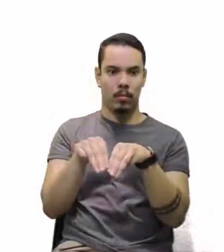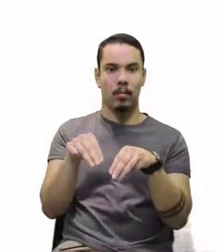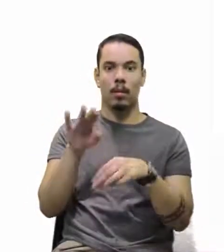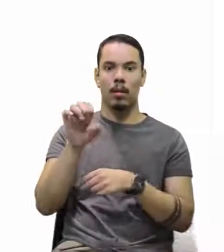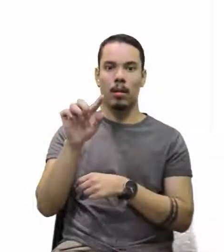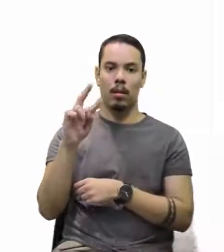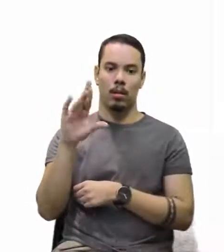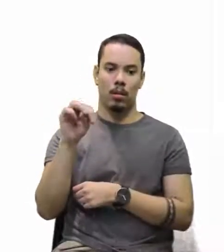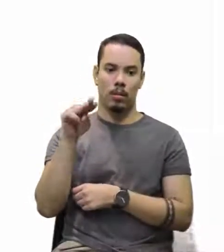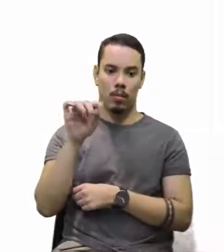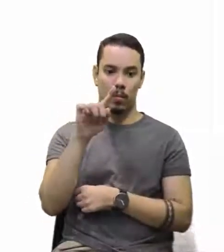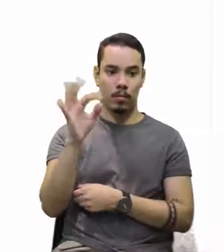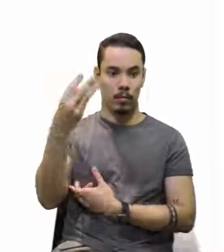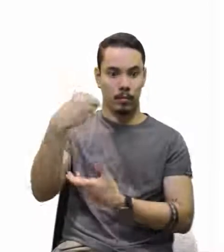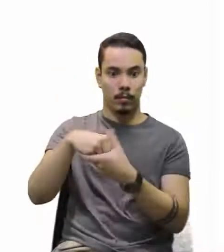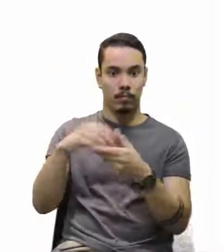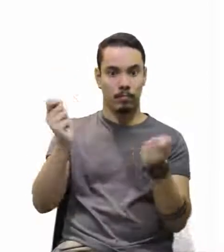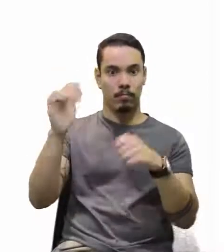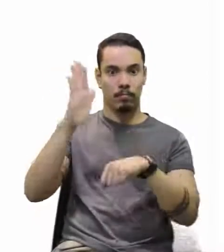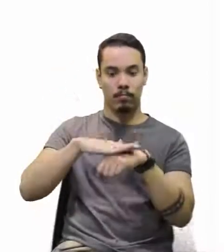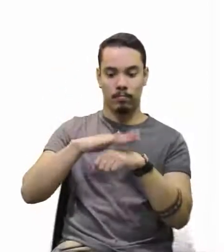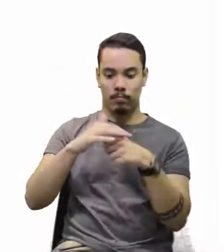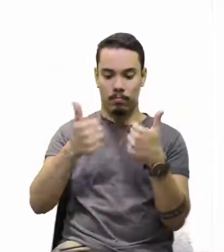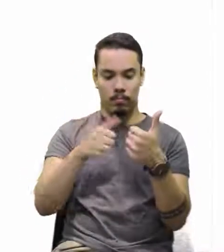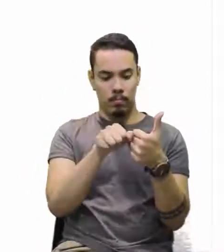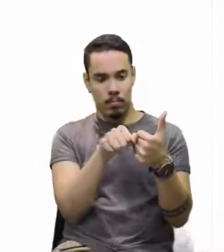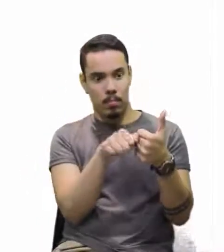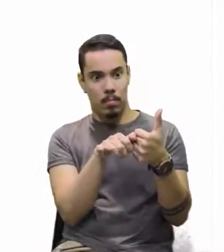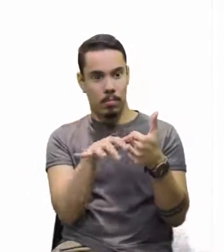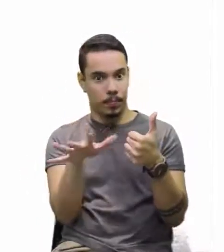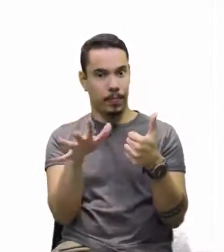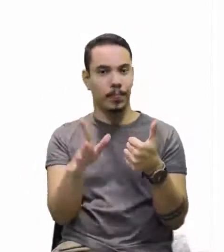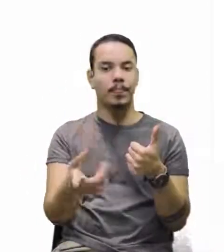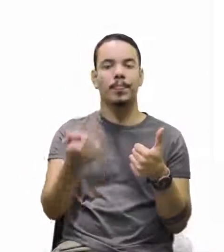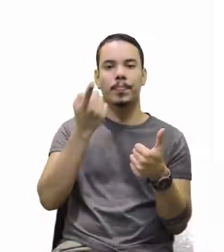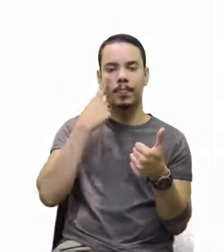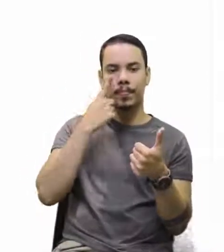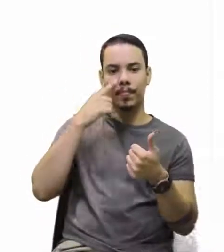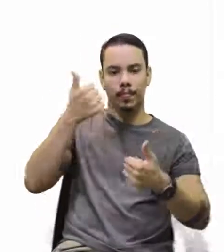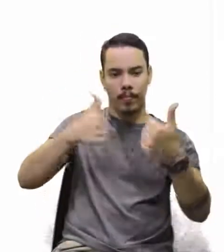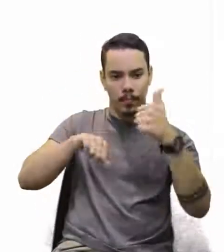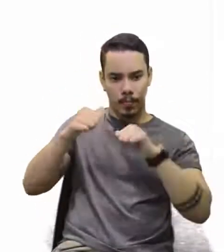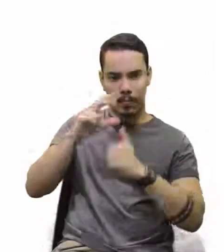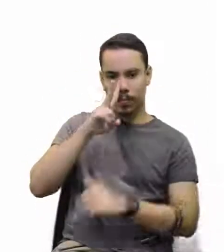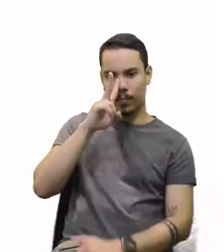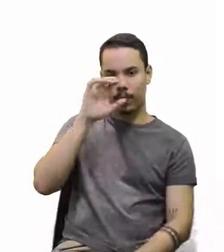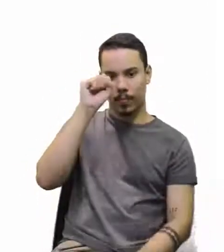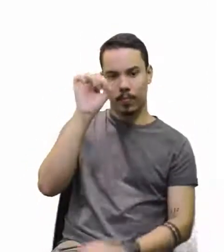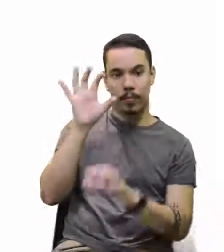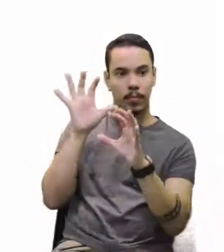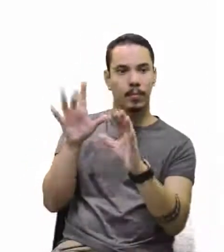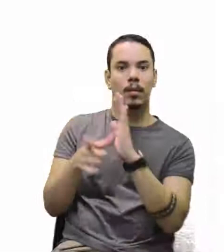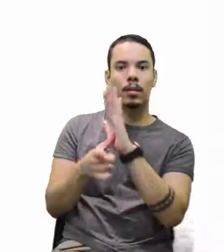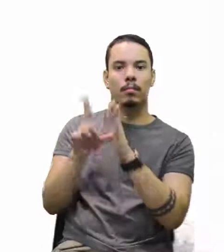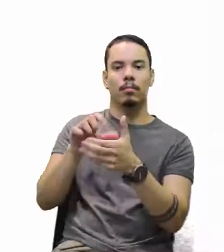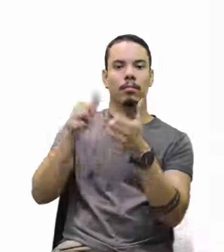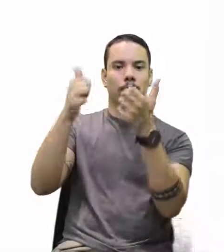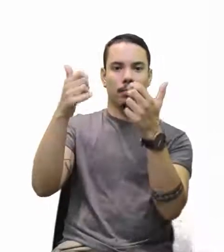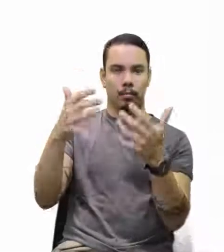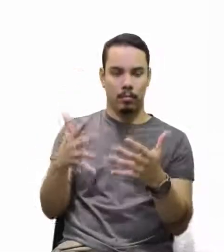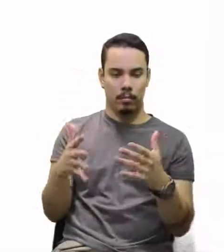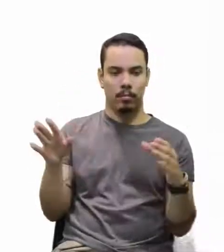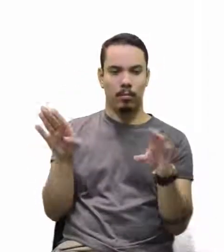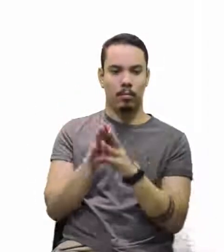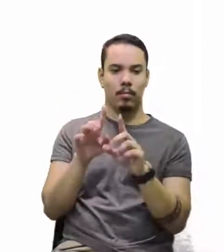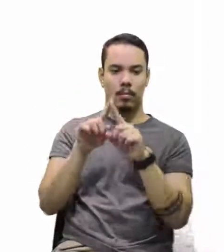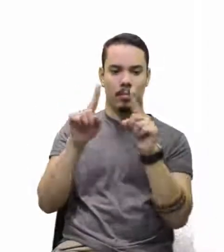autoinduzida, nós estamos falando aqui, no circuito. Então, olha bem, força eletromotriz, que nós já vimos de gerador lá, delta